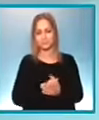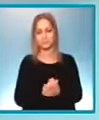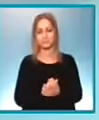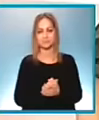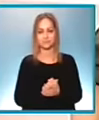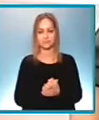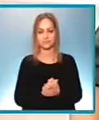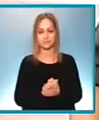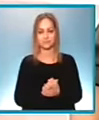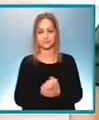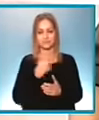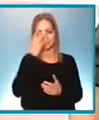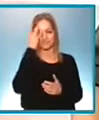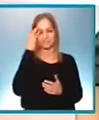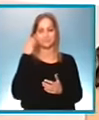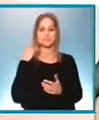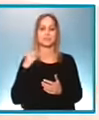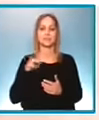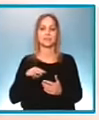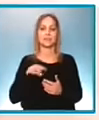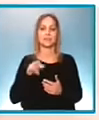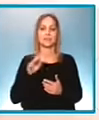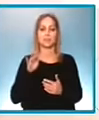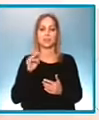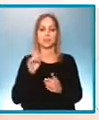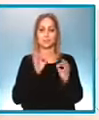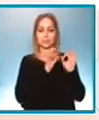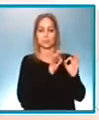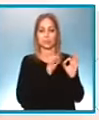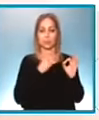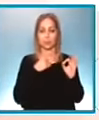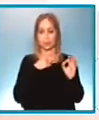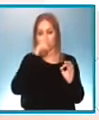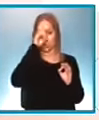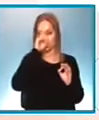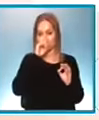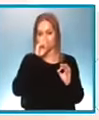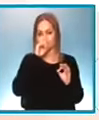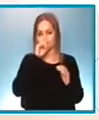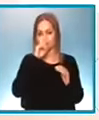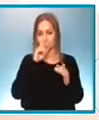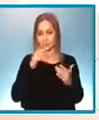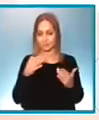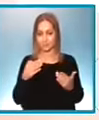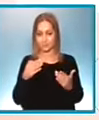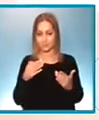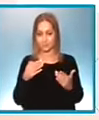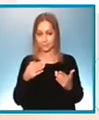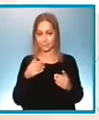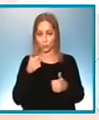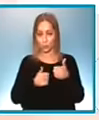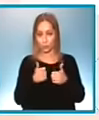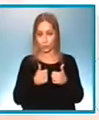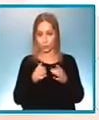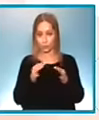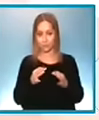Bom, portanto, enquanto a Maia se prepara, nós relembramos só. É para relembrar, não é? É para relembrar que o nosso passatempo está a acontecer. Com